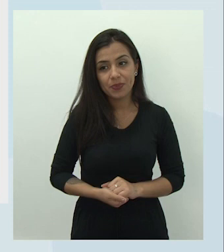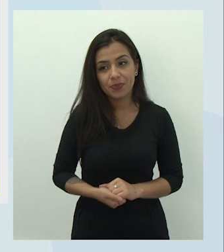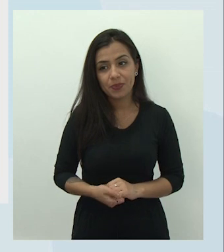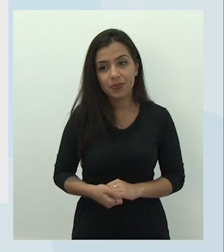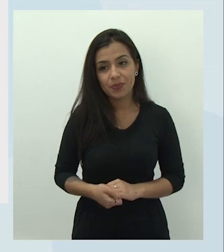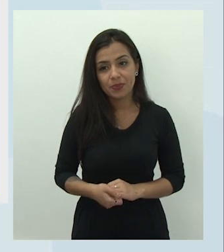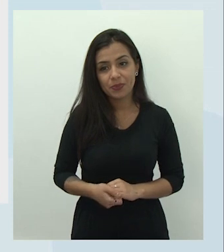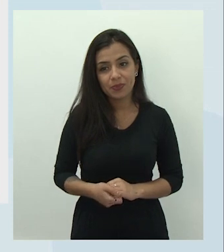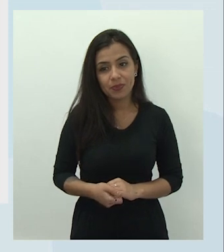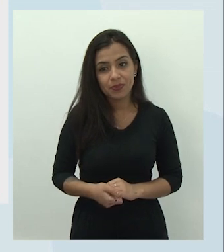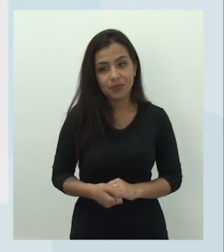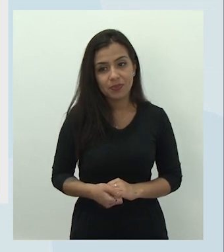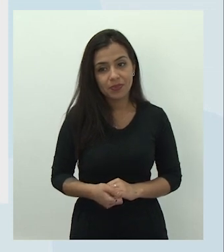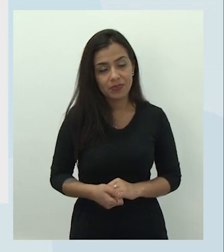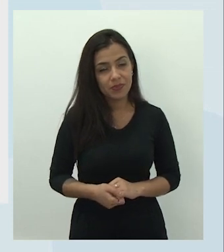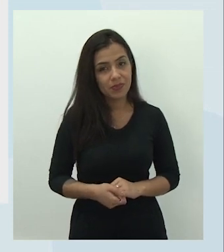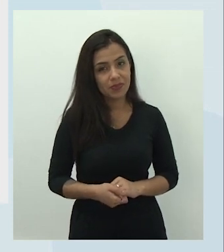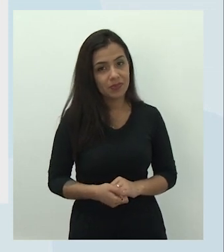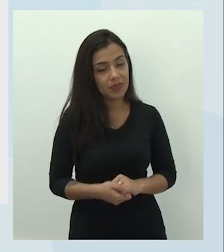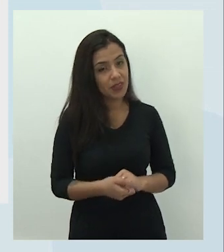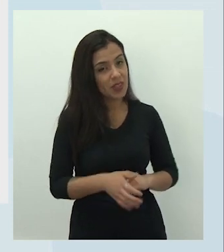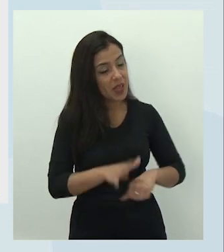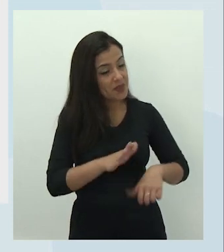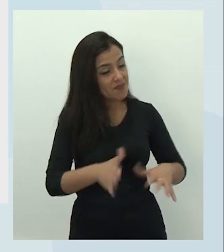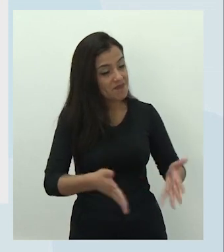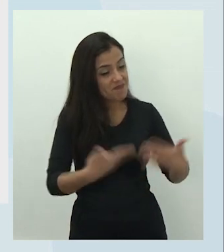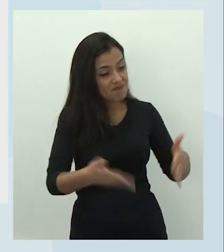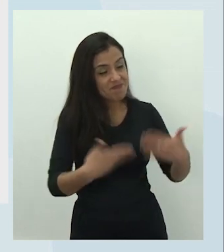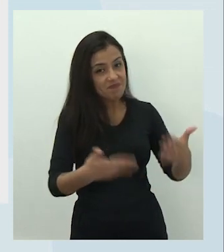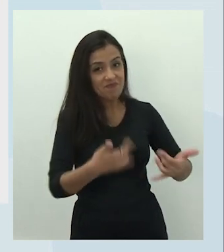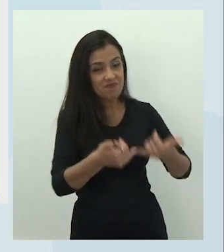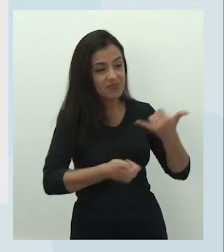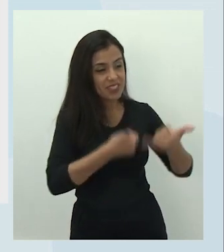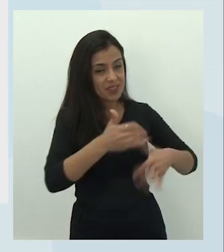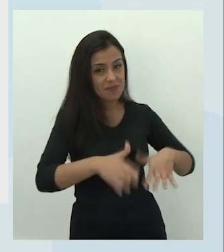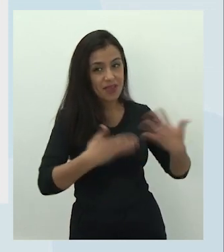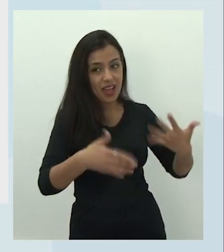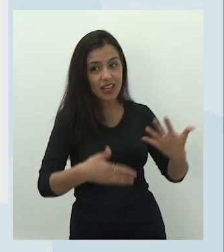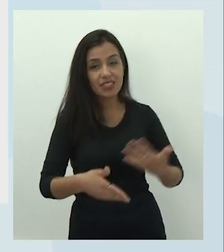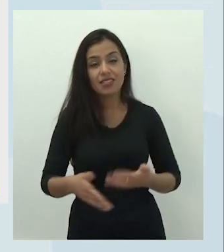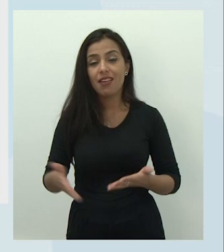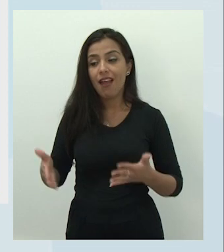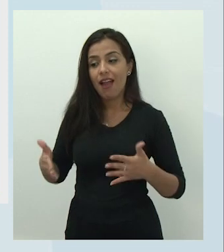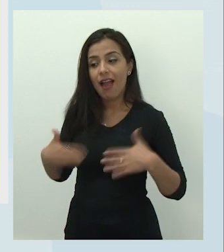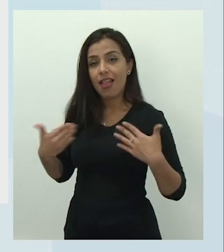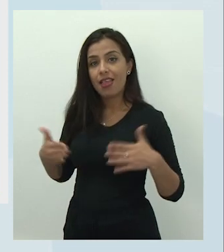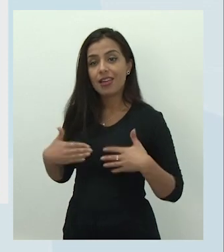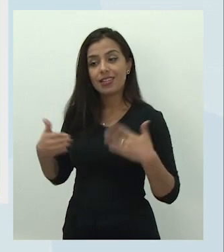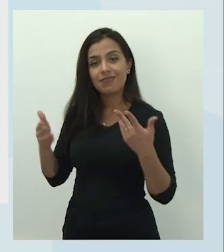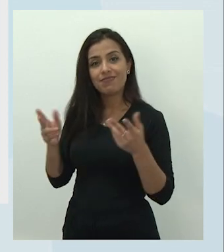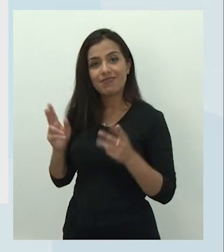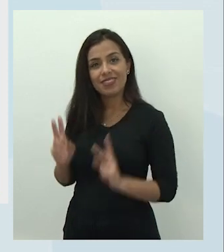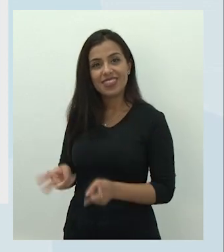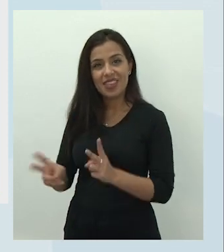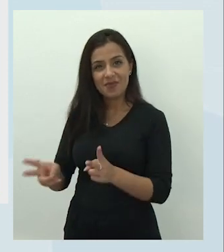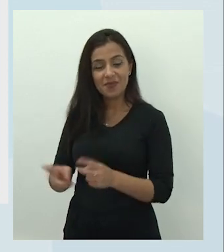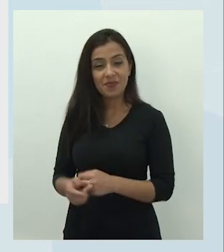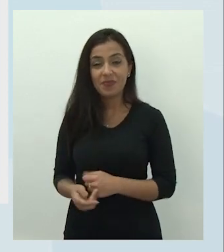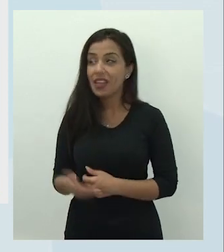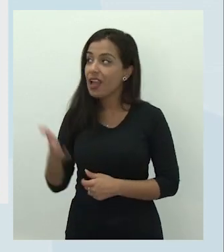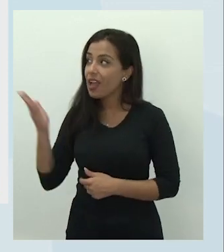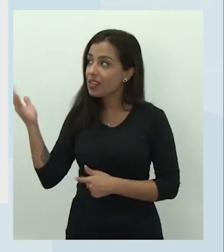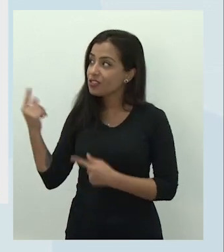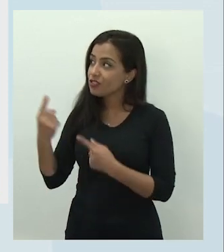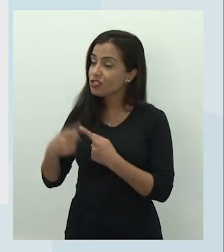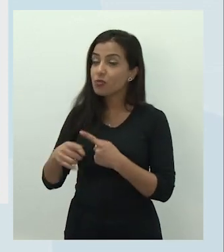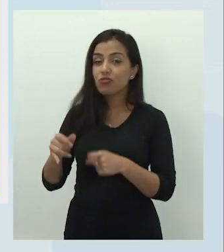Está escrito brinque mais e alegria mais, sempre. Esse tipo de estratégia proporciona o